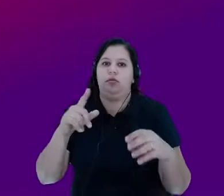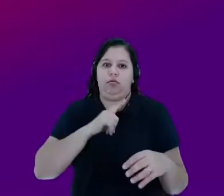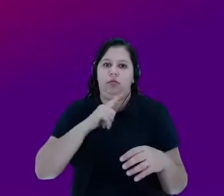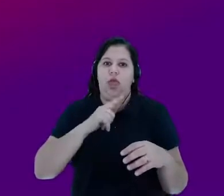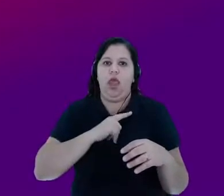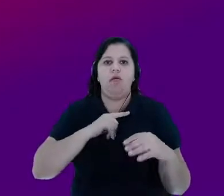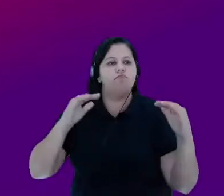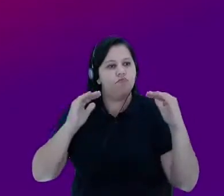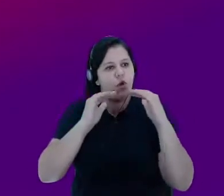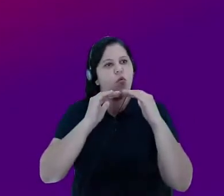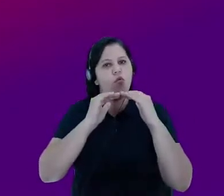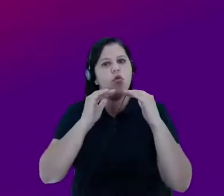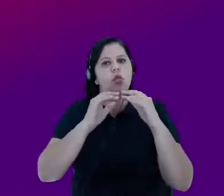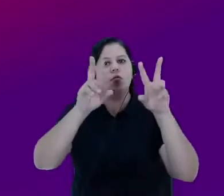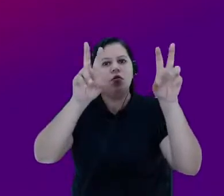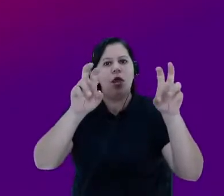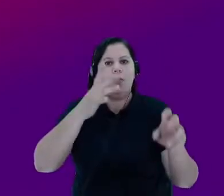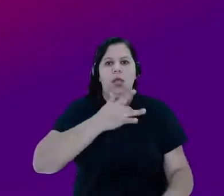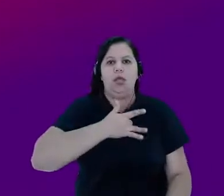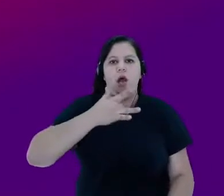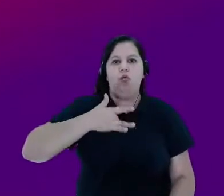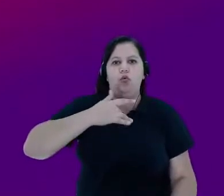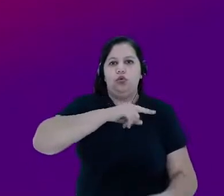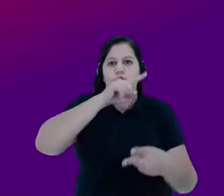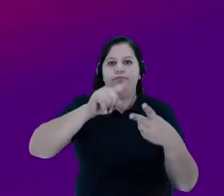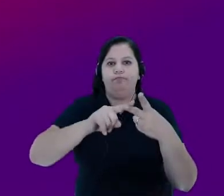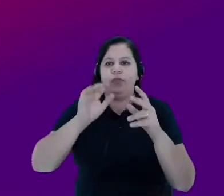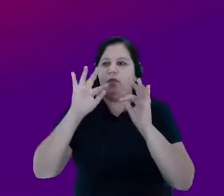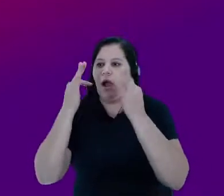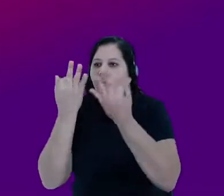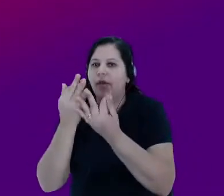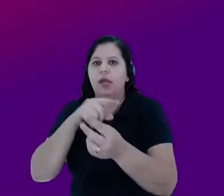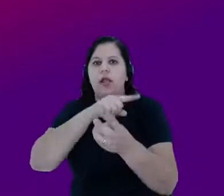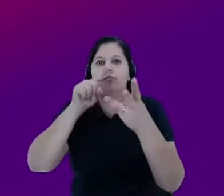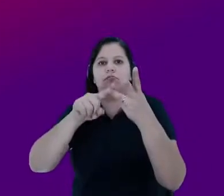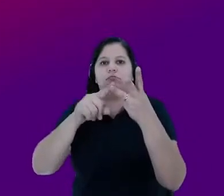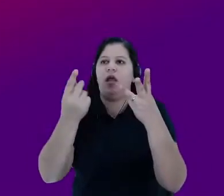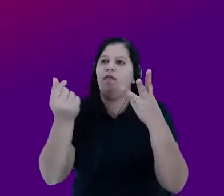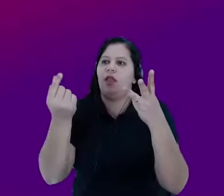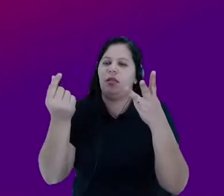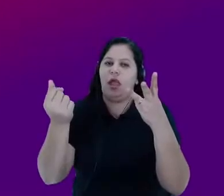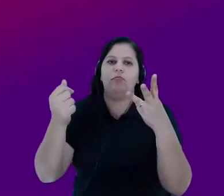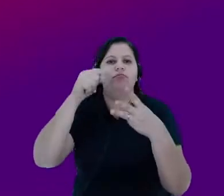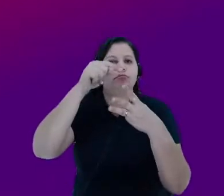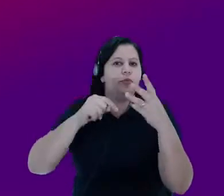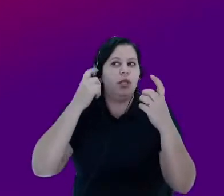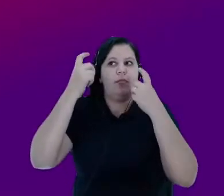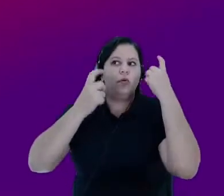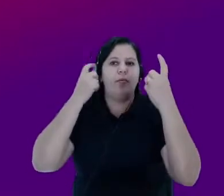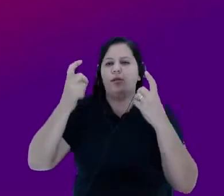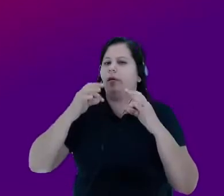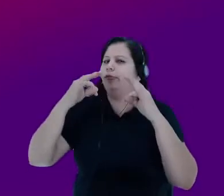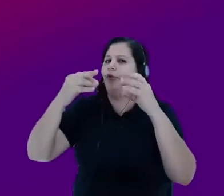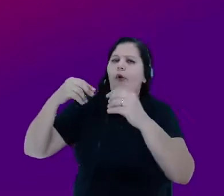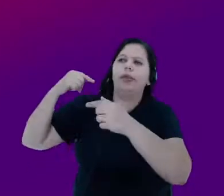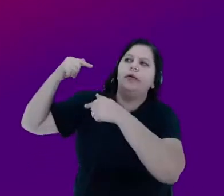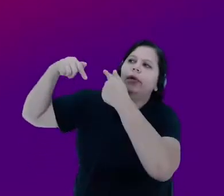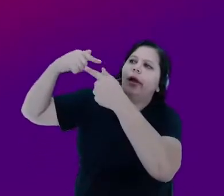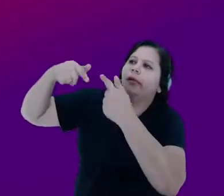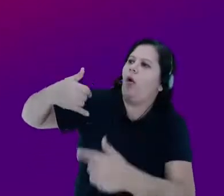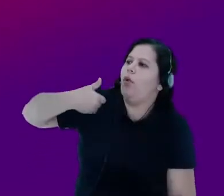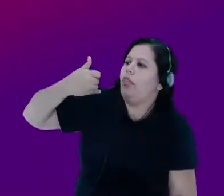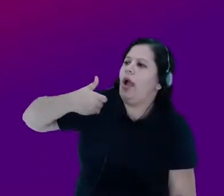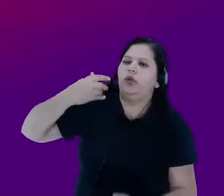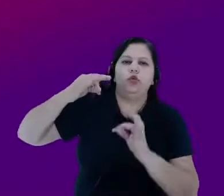saúde, família e financeiro. Essa preocupação permeia por todas as gerações. E aí, por que entender